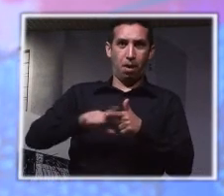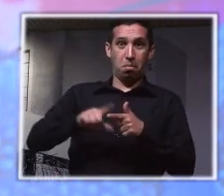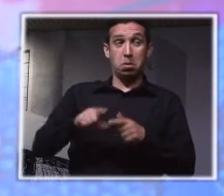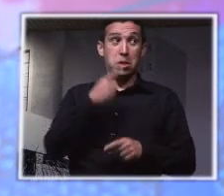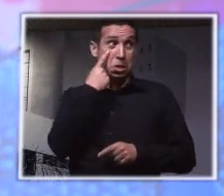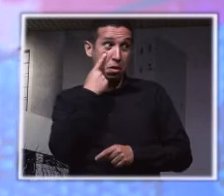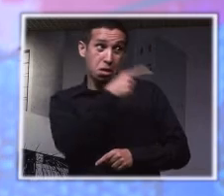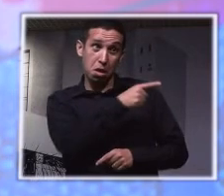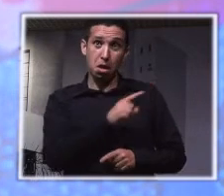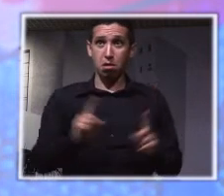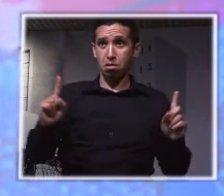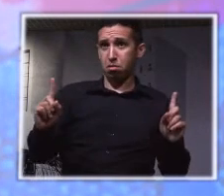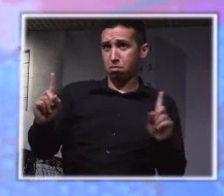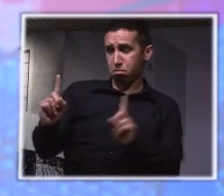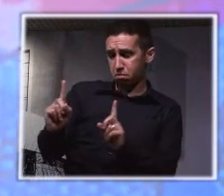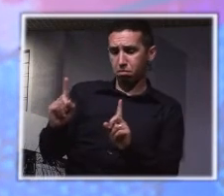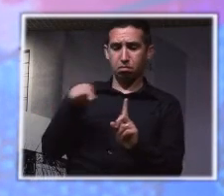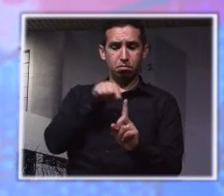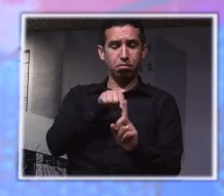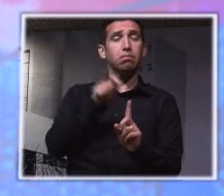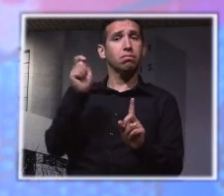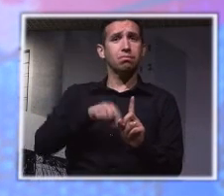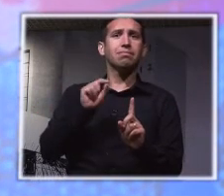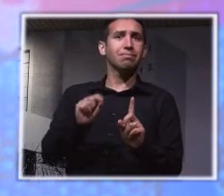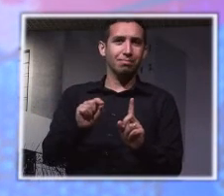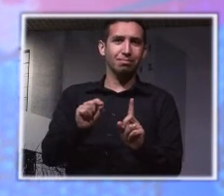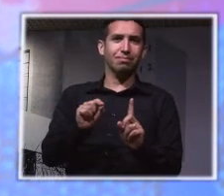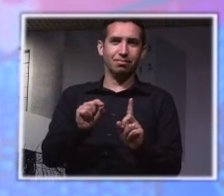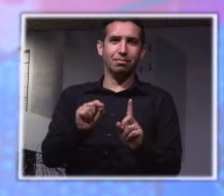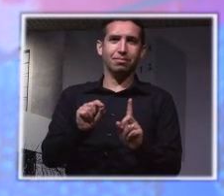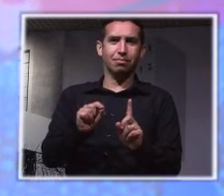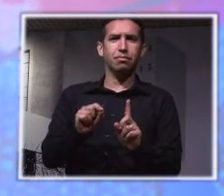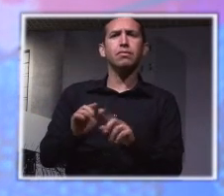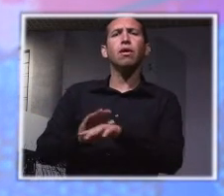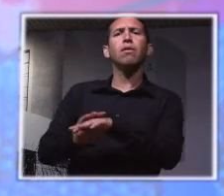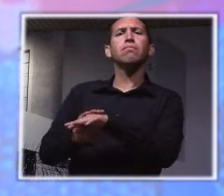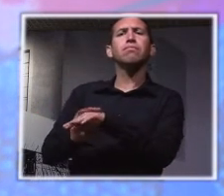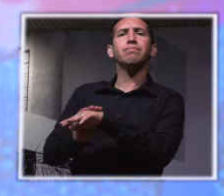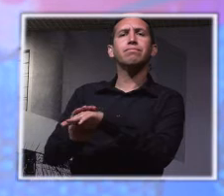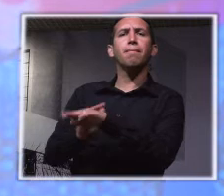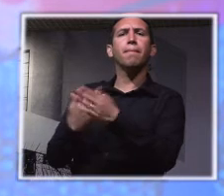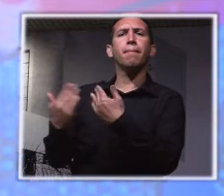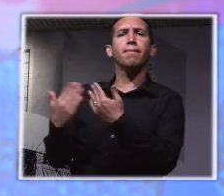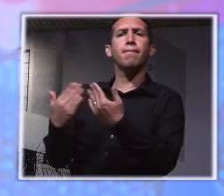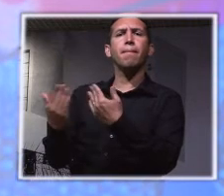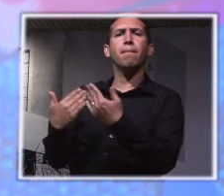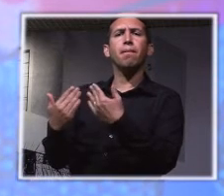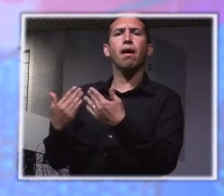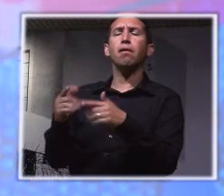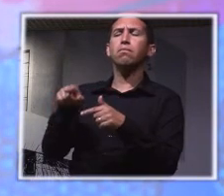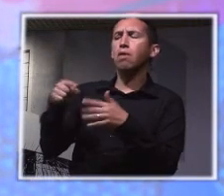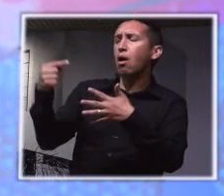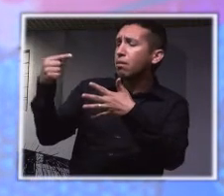se possível, em formato circular, possam conversar sobre aquele problema,